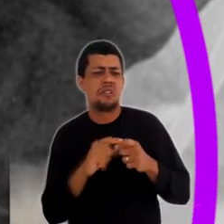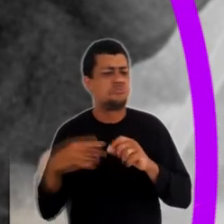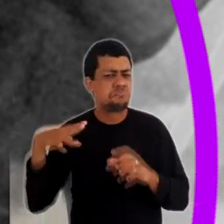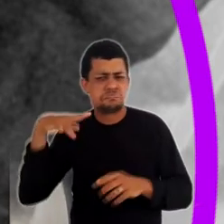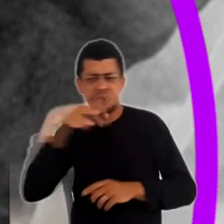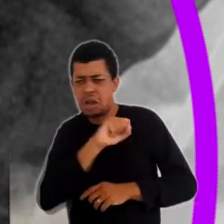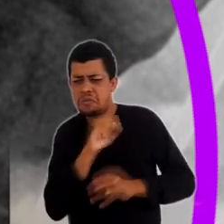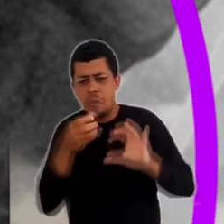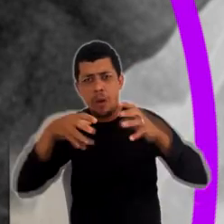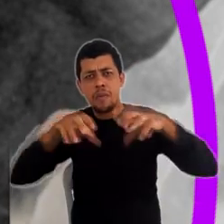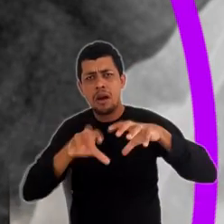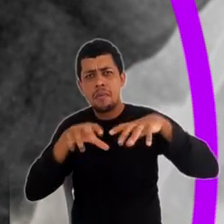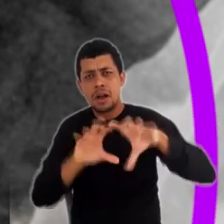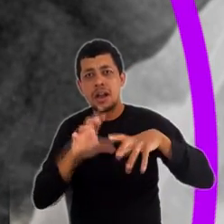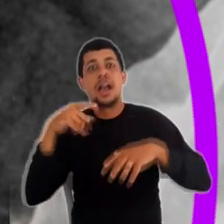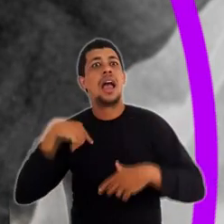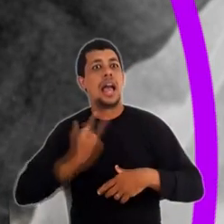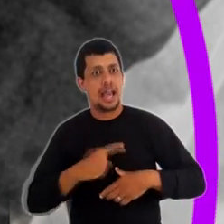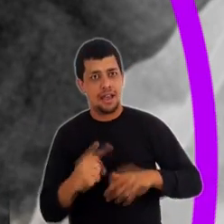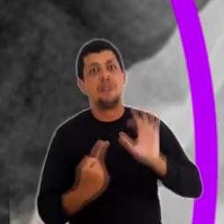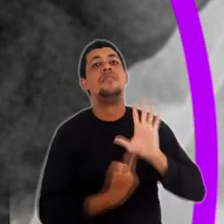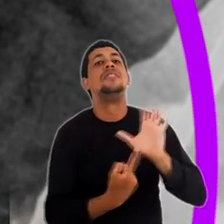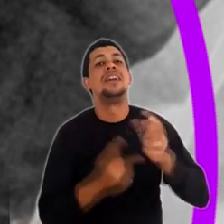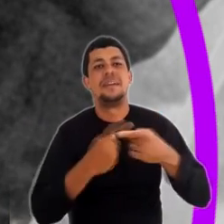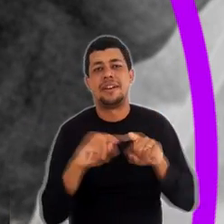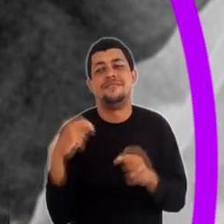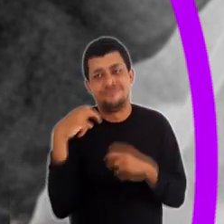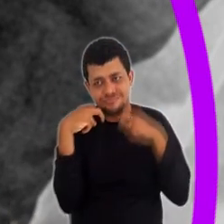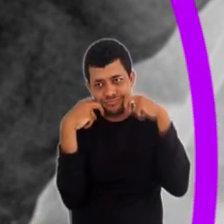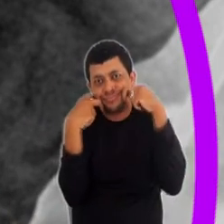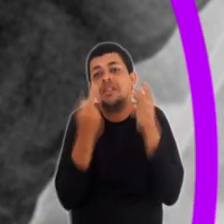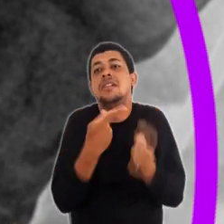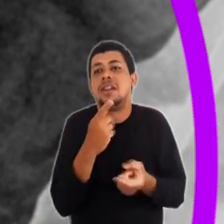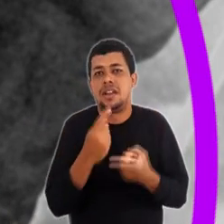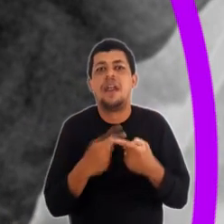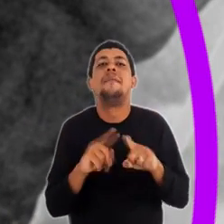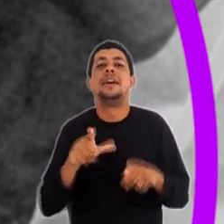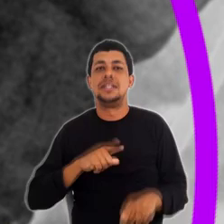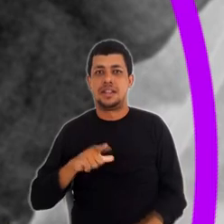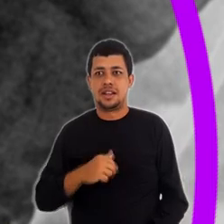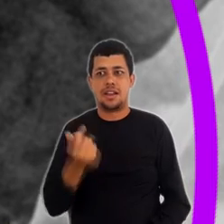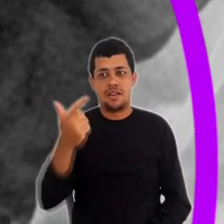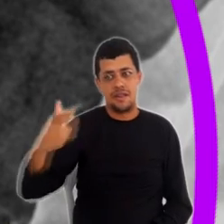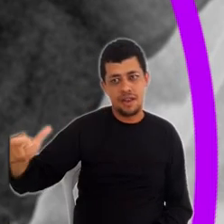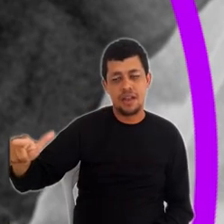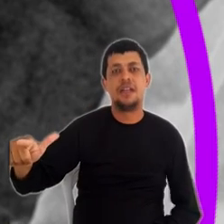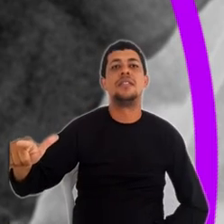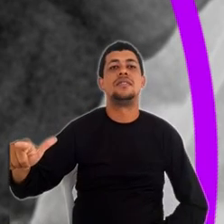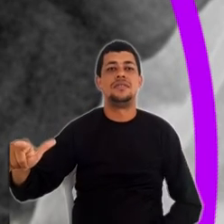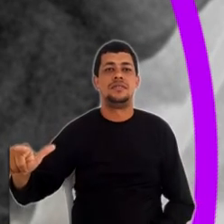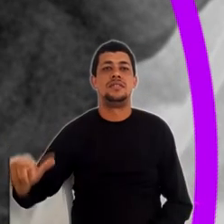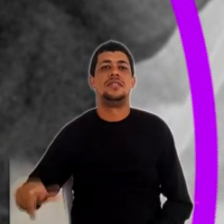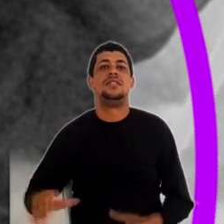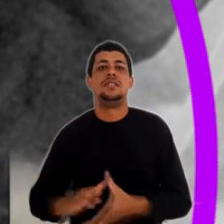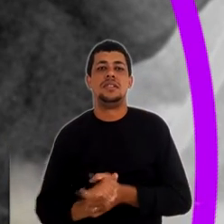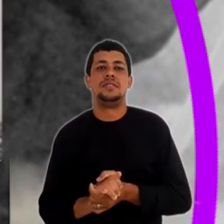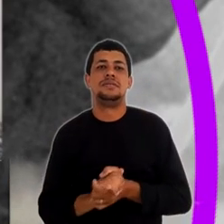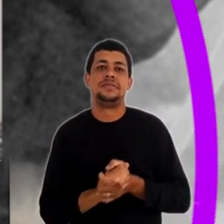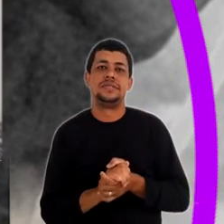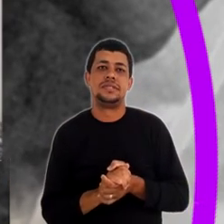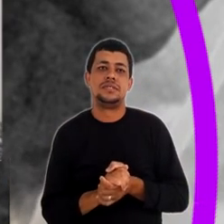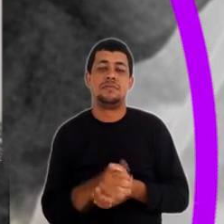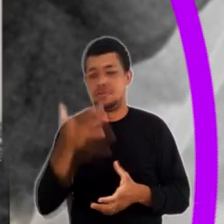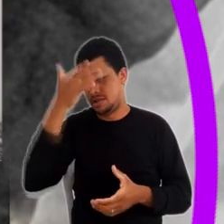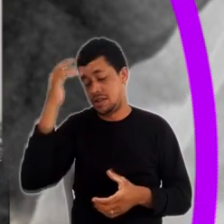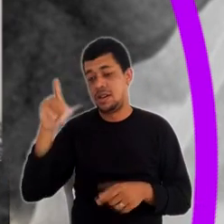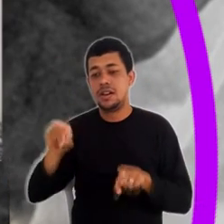uns funk. Ela vai lançar, ela tá com vergonha de falar aí. Mas tem outra artista, Danixa, lá de Rolim de Moura,